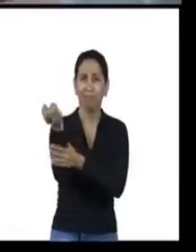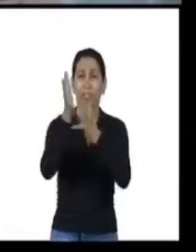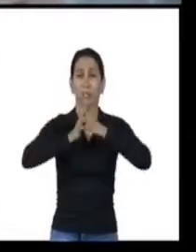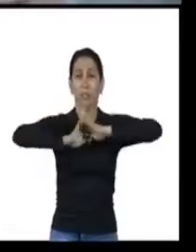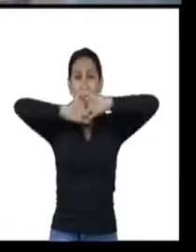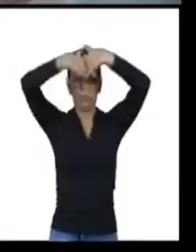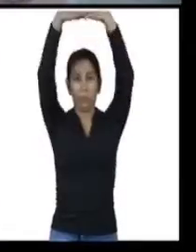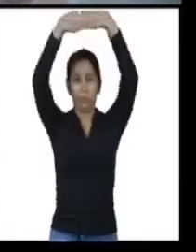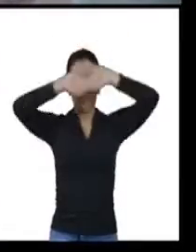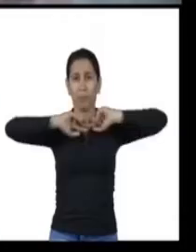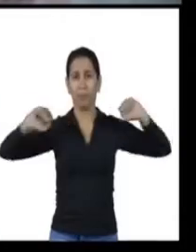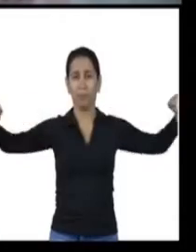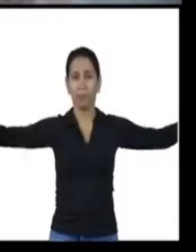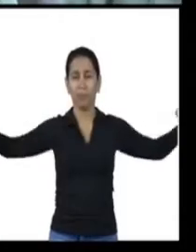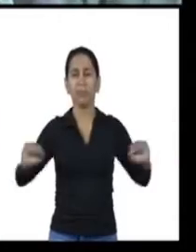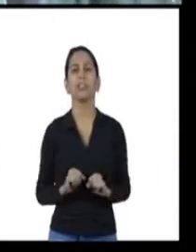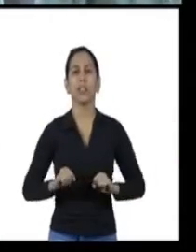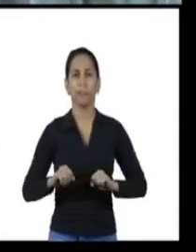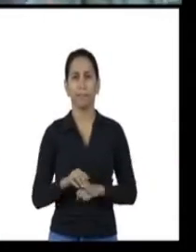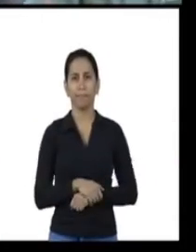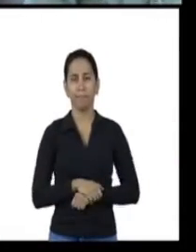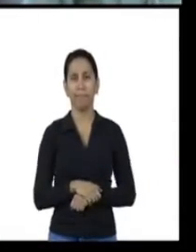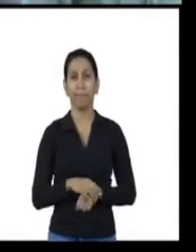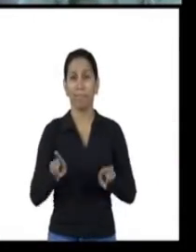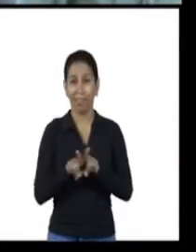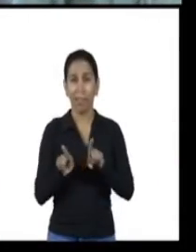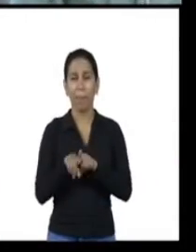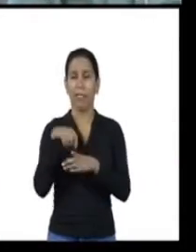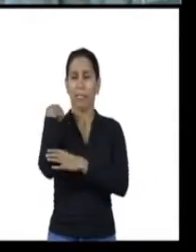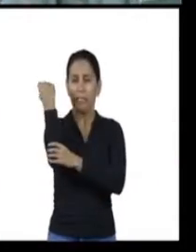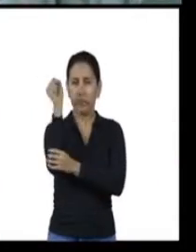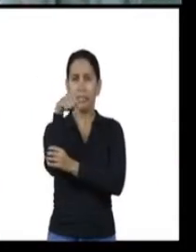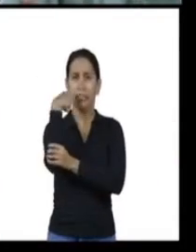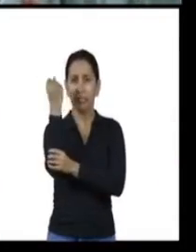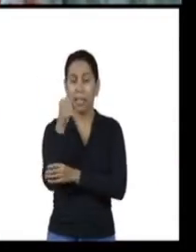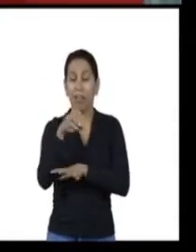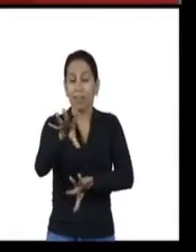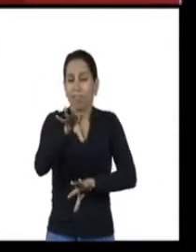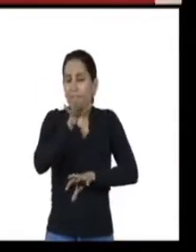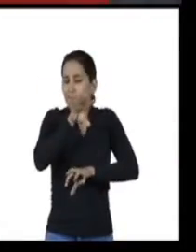muscular. Aderir à prática é mais uma ótima opção para a sua saúde.